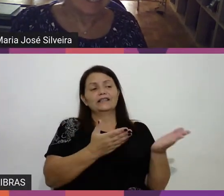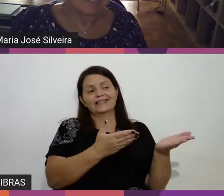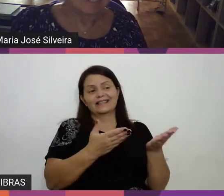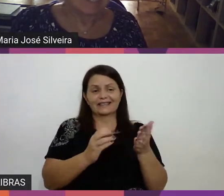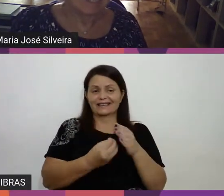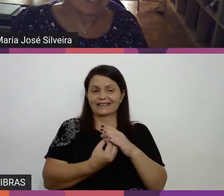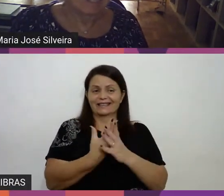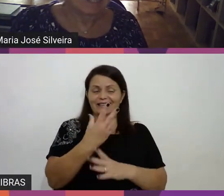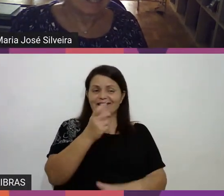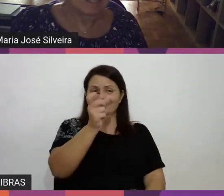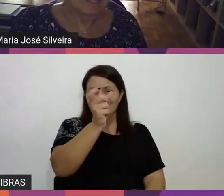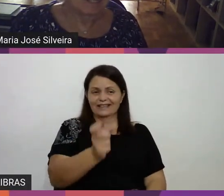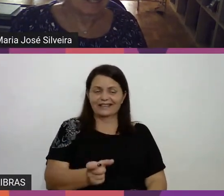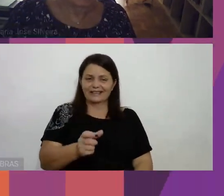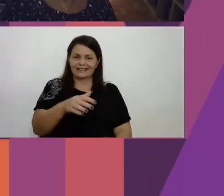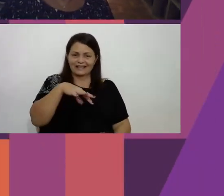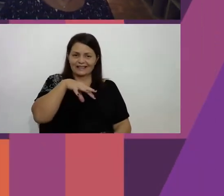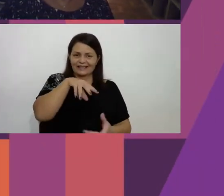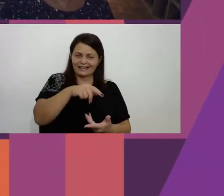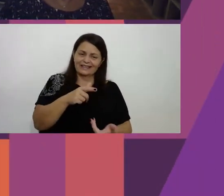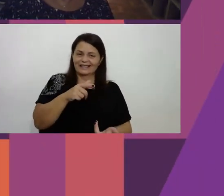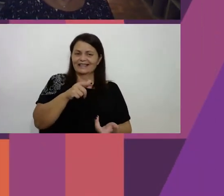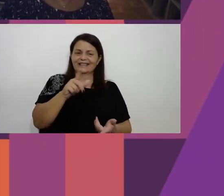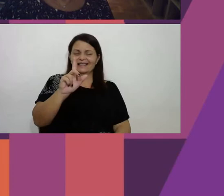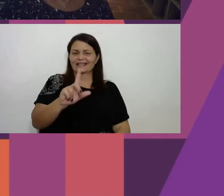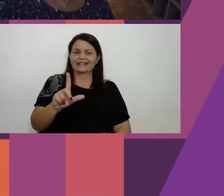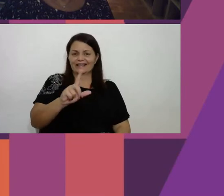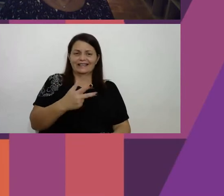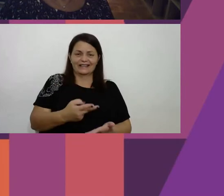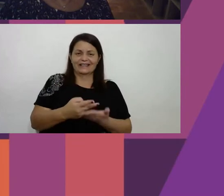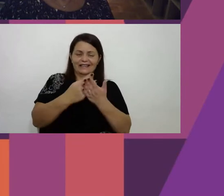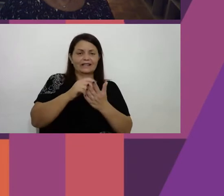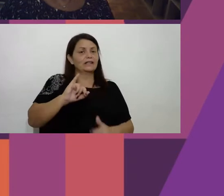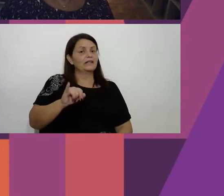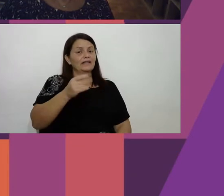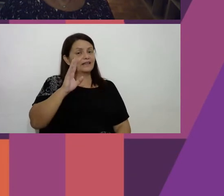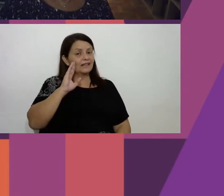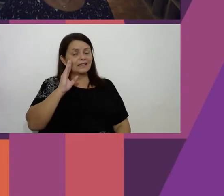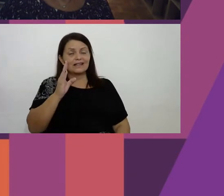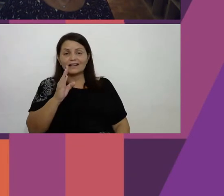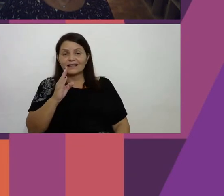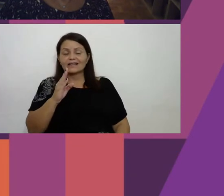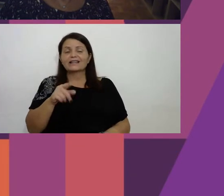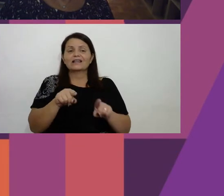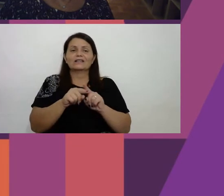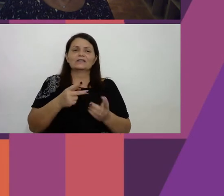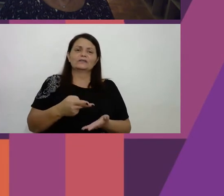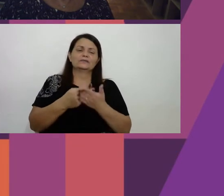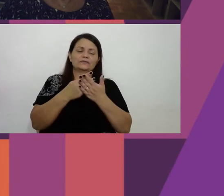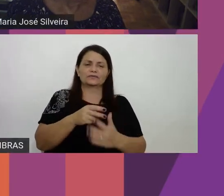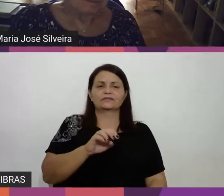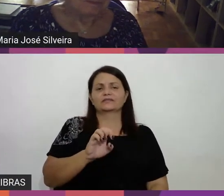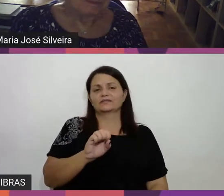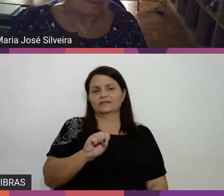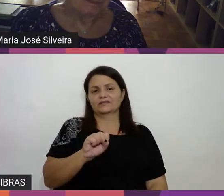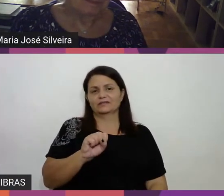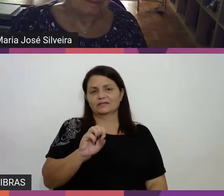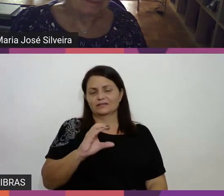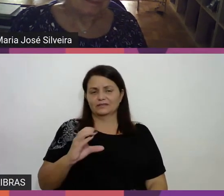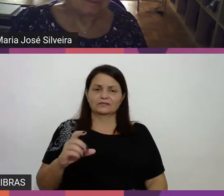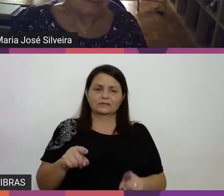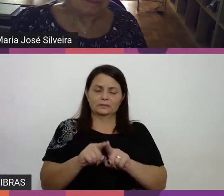surgiu a para o universo literário ganhar um prêmio importante né aqui foi prêmios Esso que deve ser